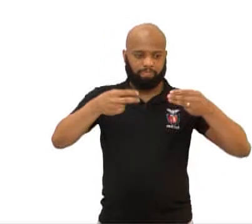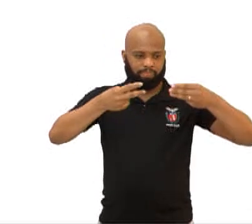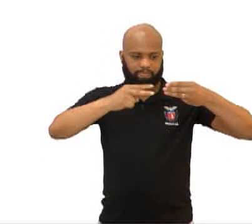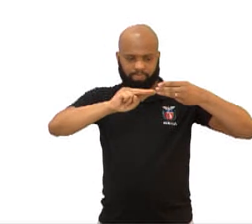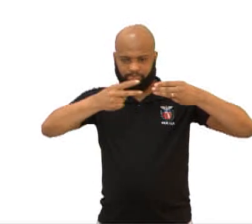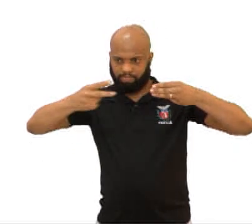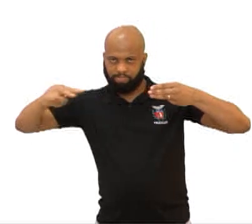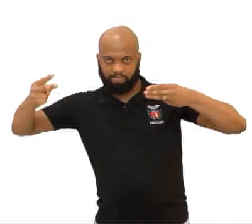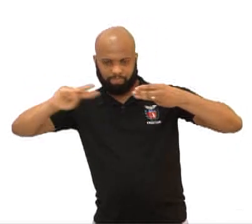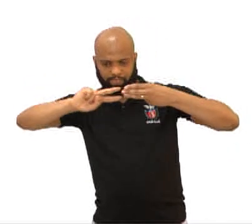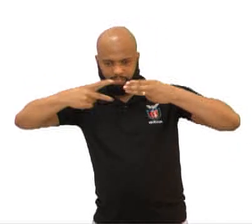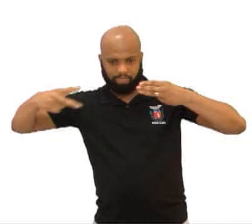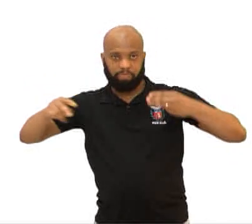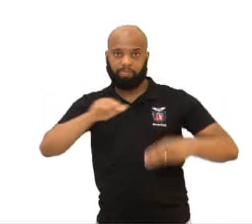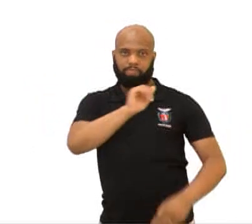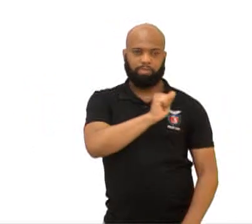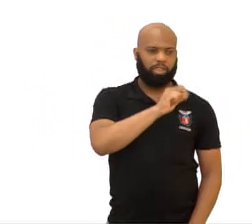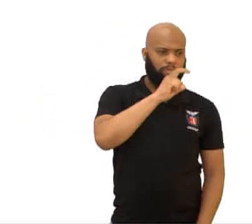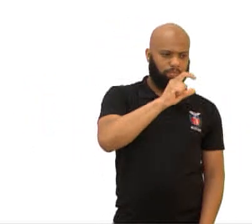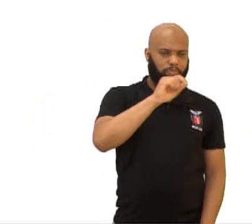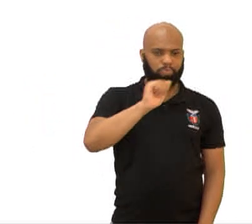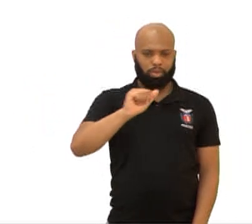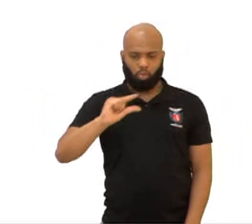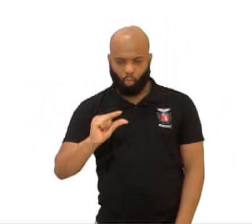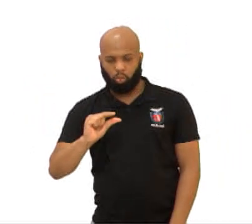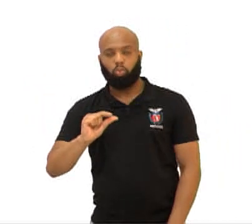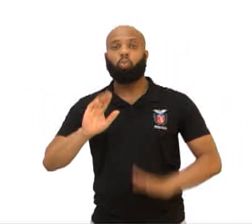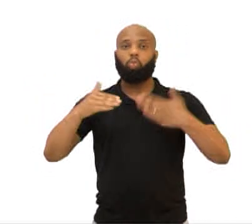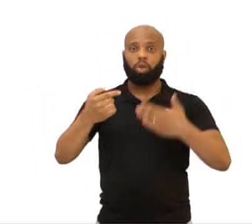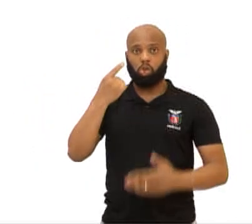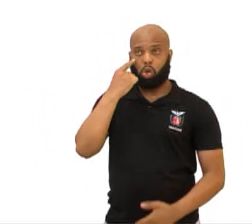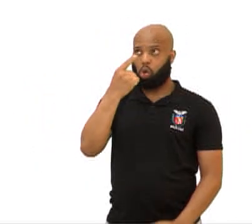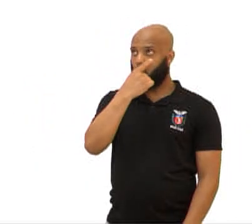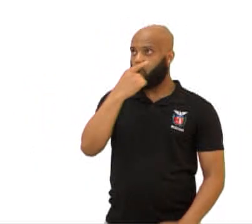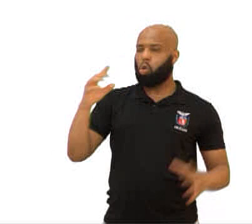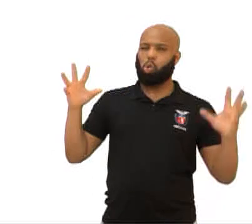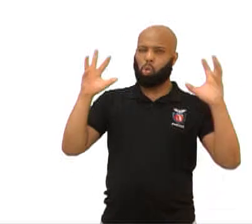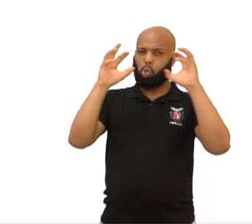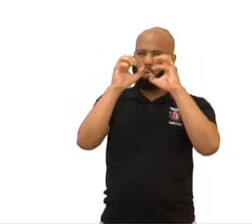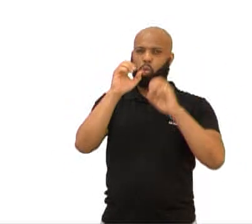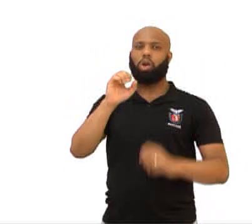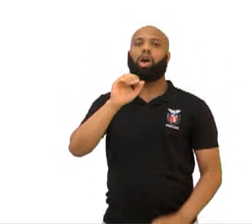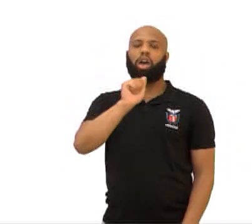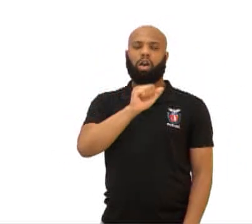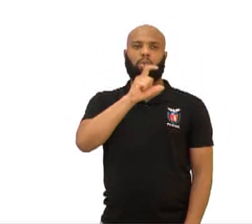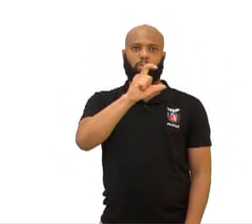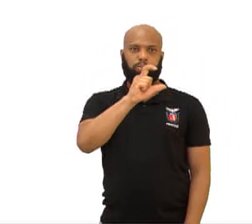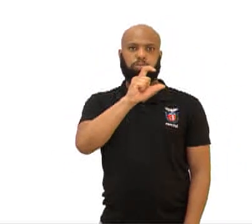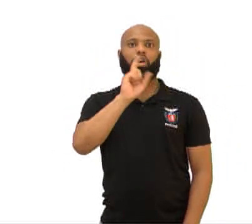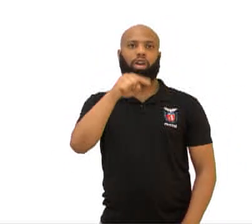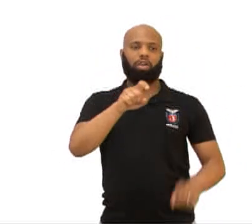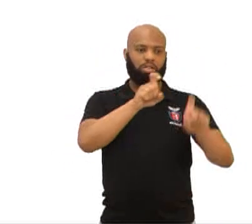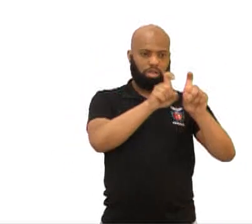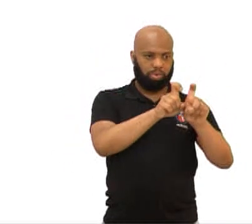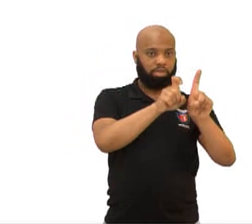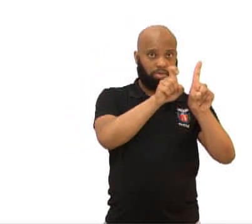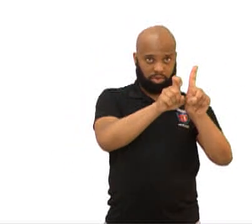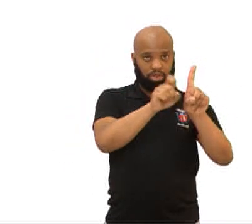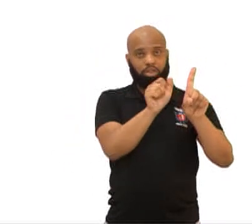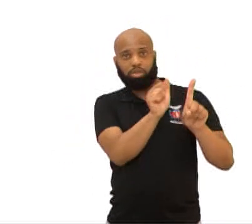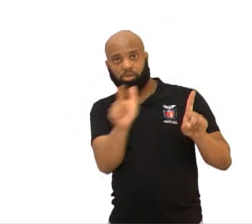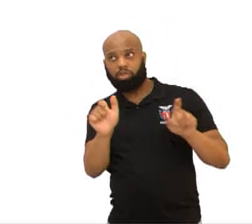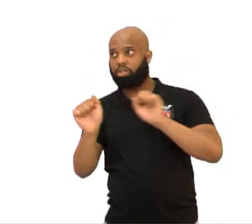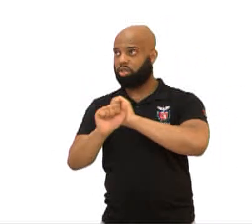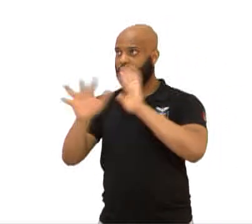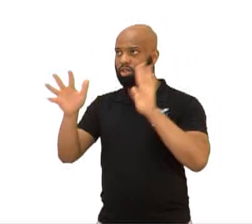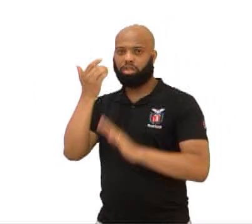azão e azim. Nesse aspecto, considera-se que o olho escuro, azão, dominante sobre o olho claro ou azul, azim. Mas como